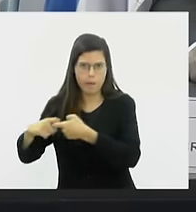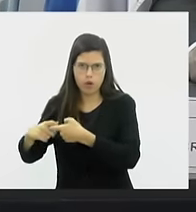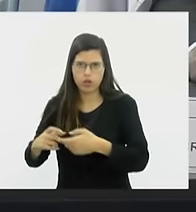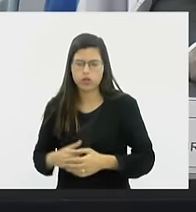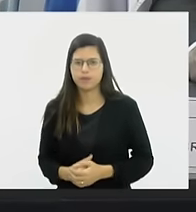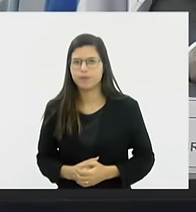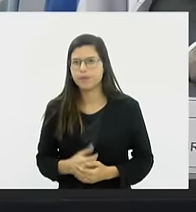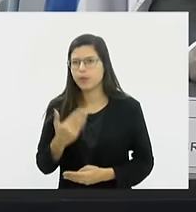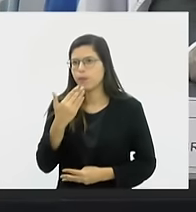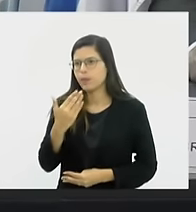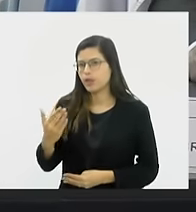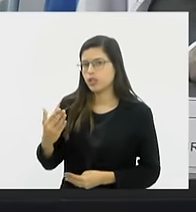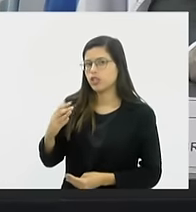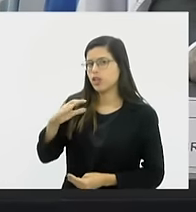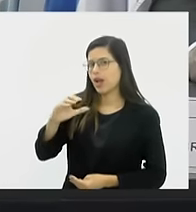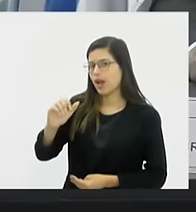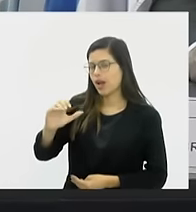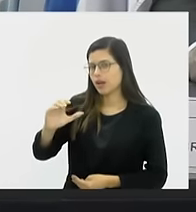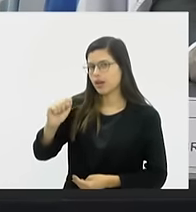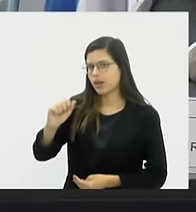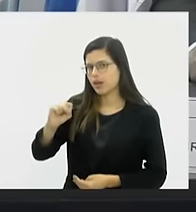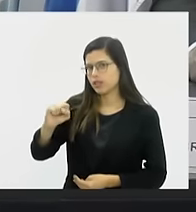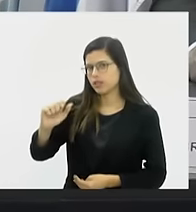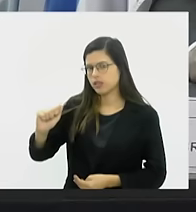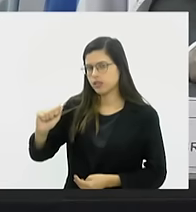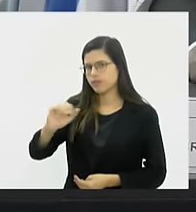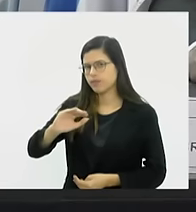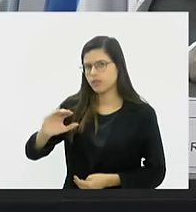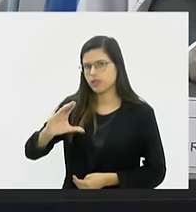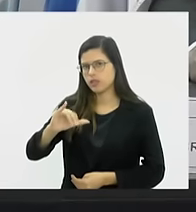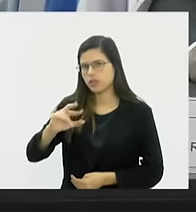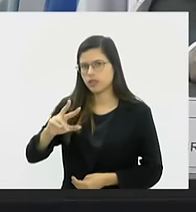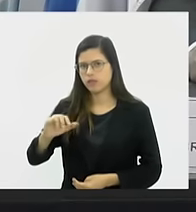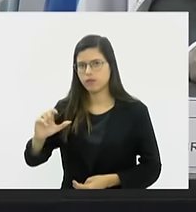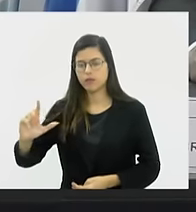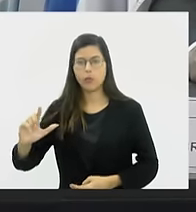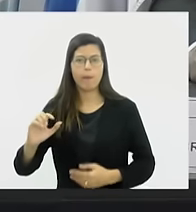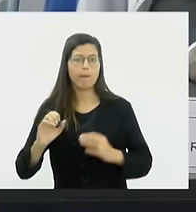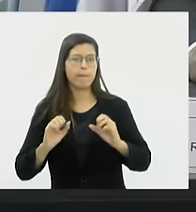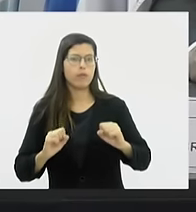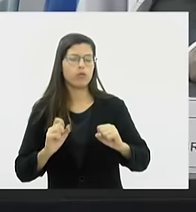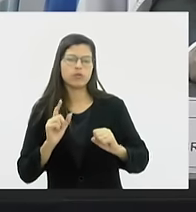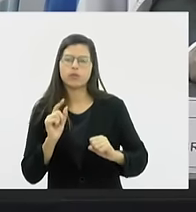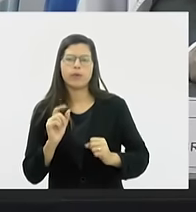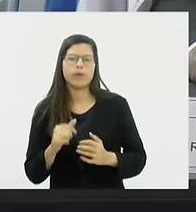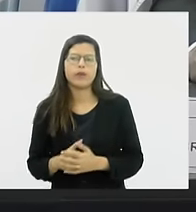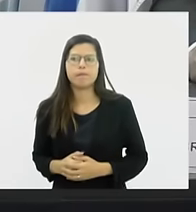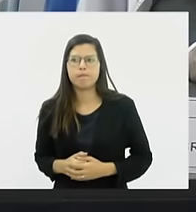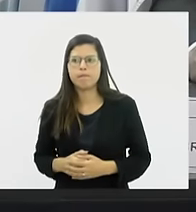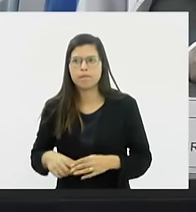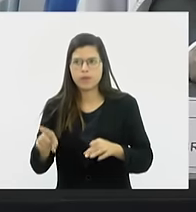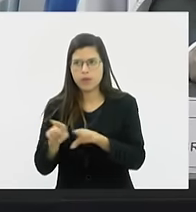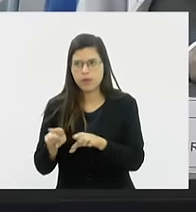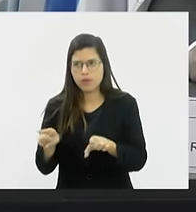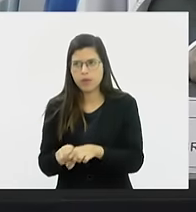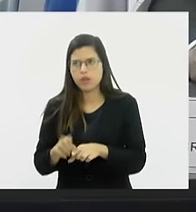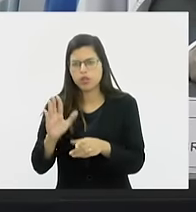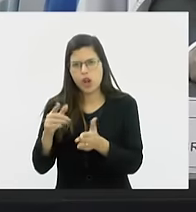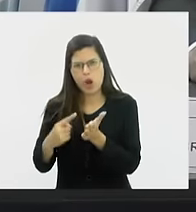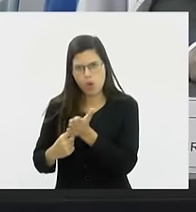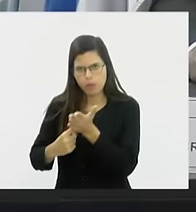Pedir à Casa Civil que possa também, conforme já foi aqui o compromisso firmado